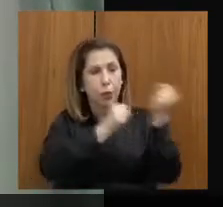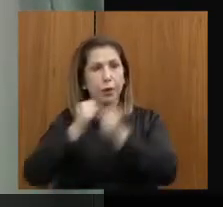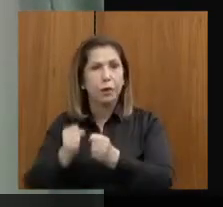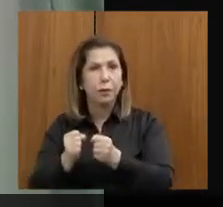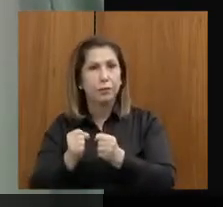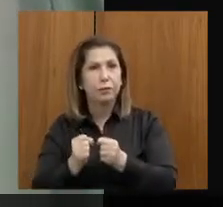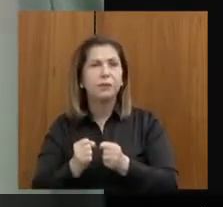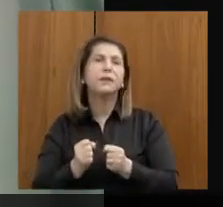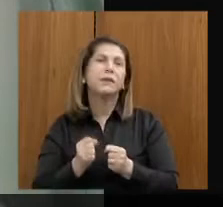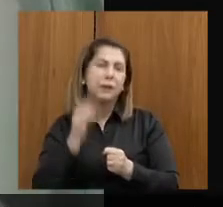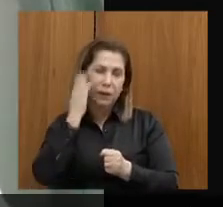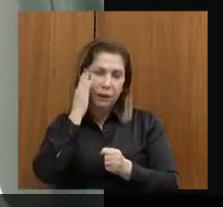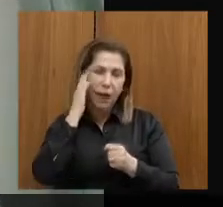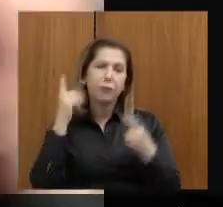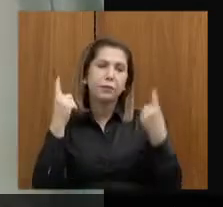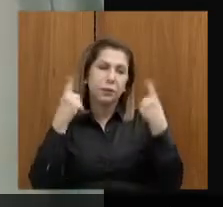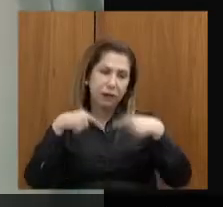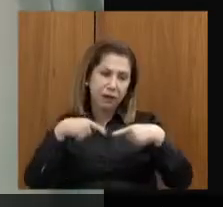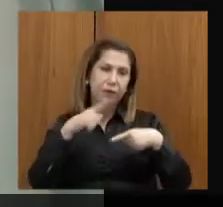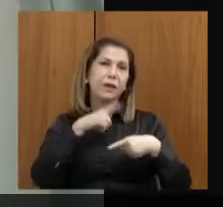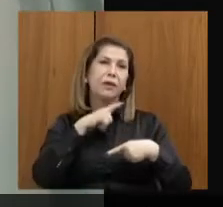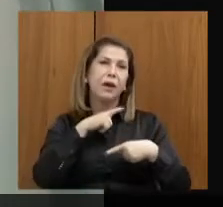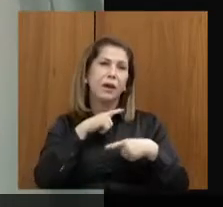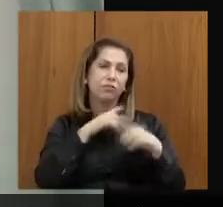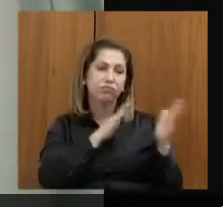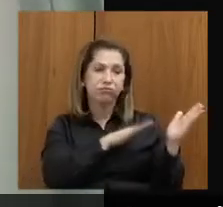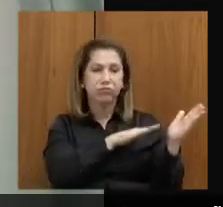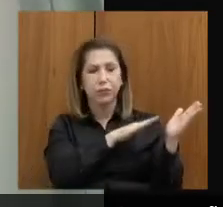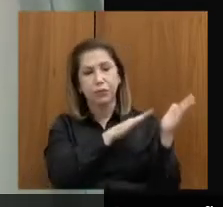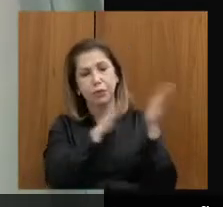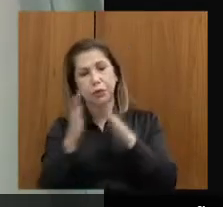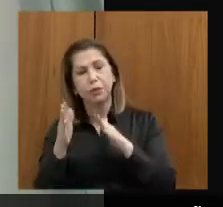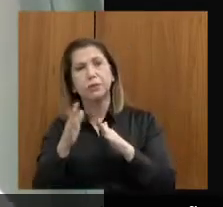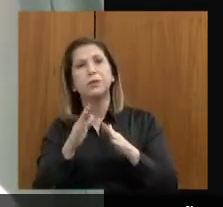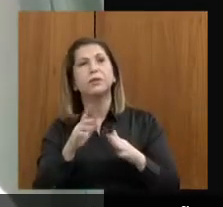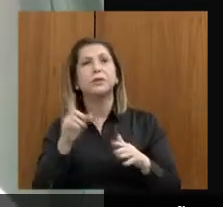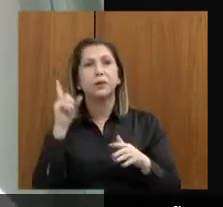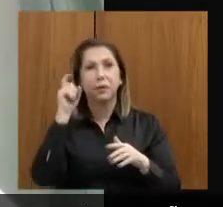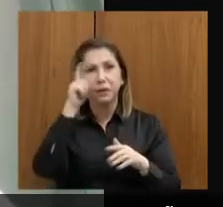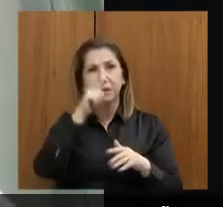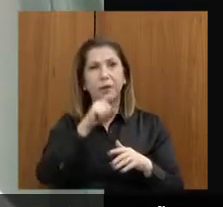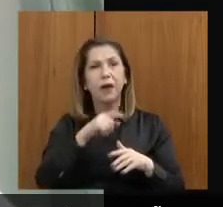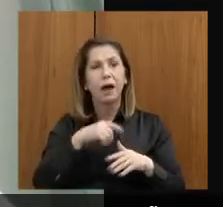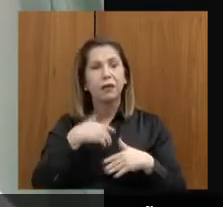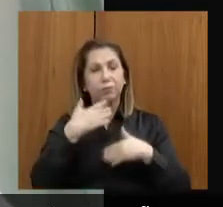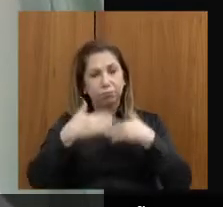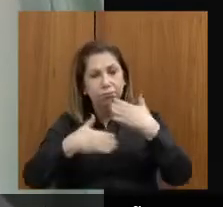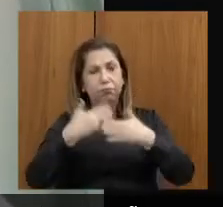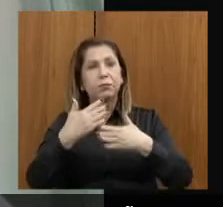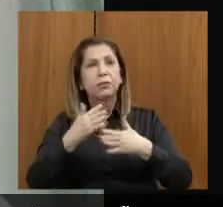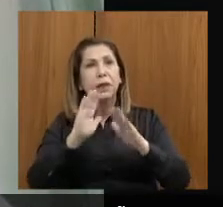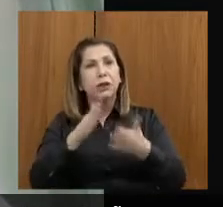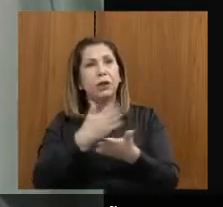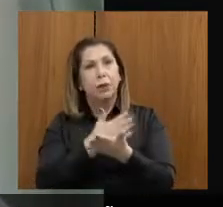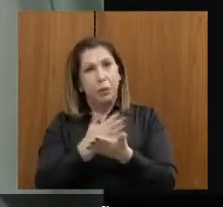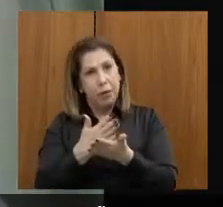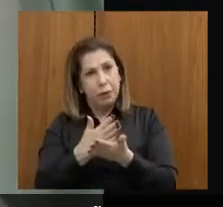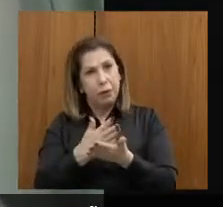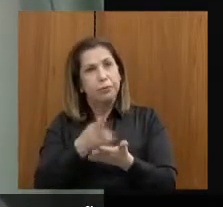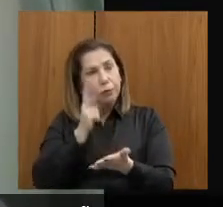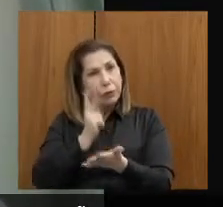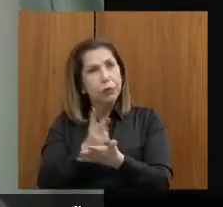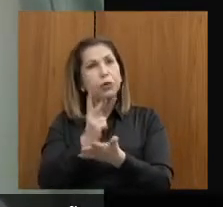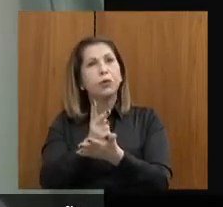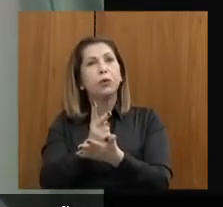desafios são enormes né todo esse tempo né Depois ainda e nós estamos em vista caminhar mas primeiro Vamos iniciar né vamos